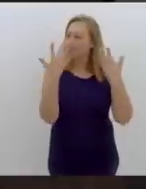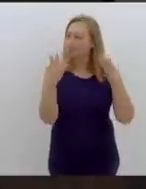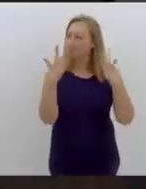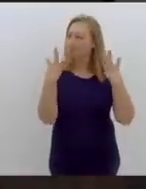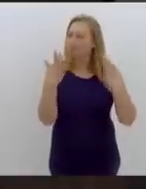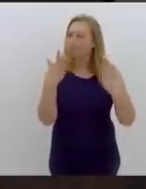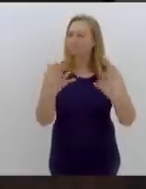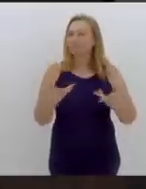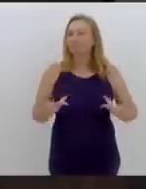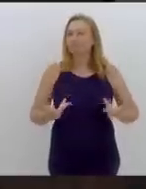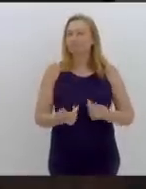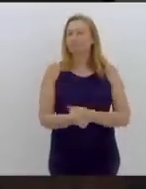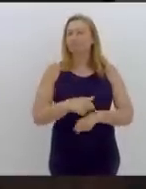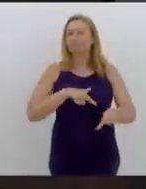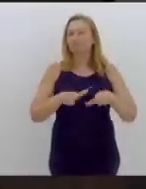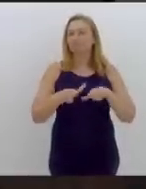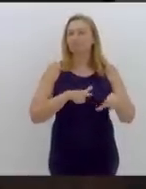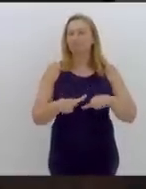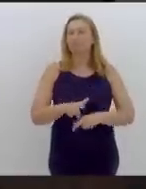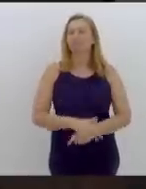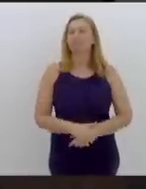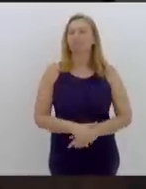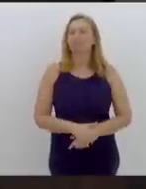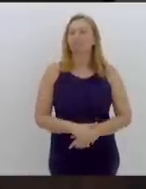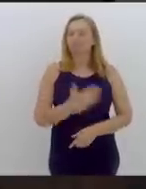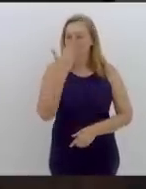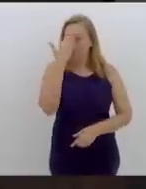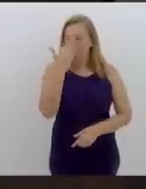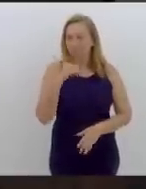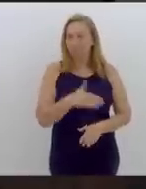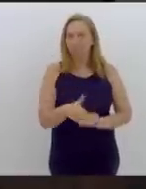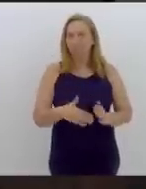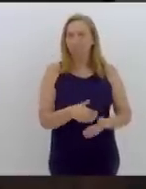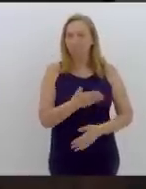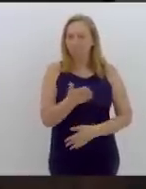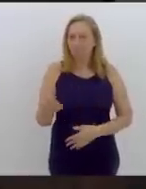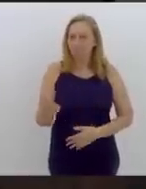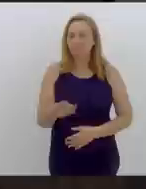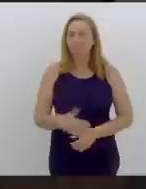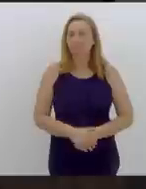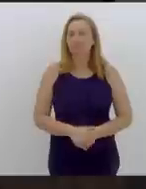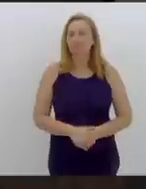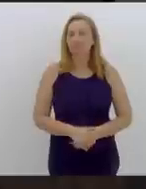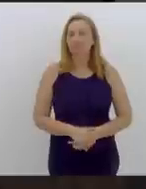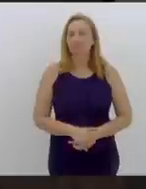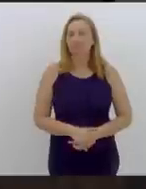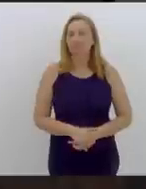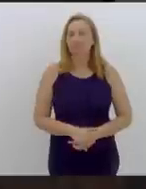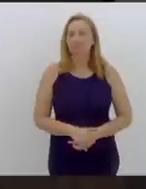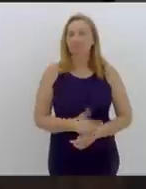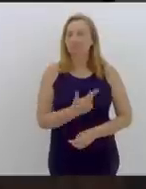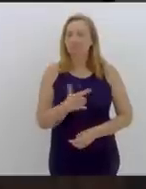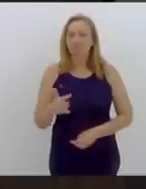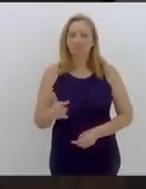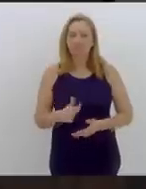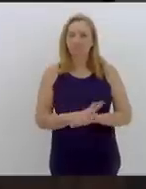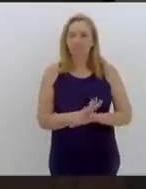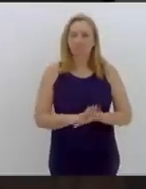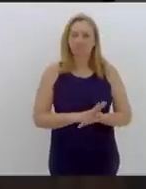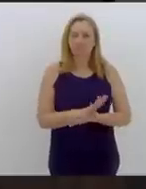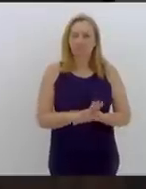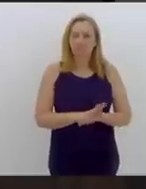excelente trabalho nós estamos juntos dentro dessa batalha quero agradecer a todos vocês que aqui estão e não tendo mais nada